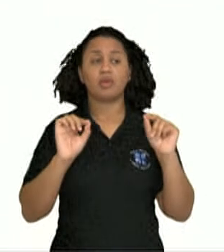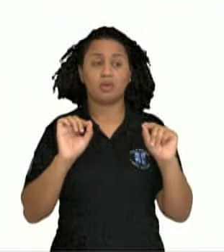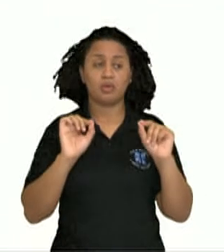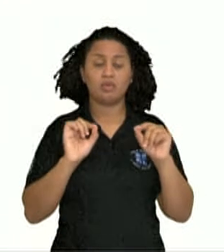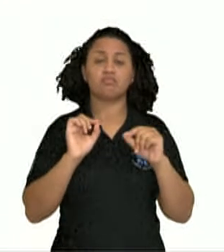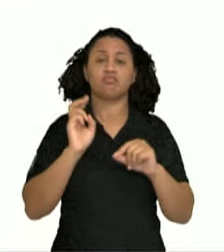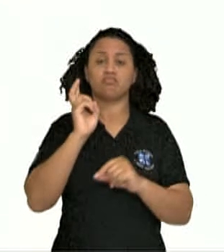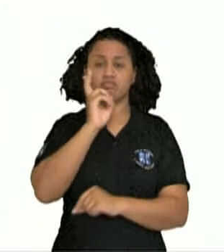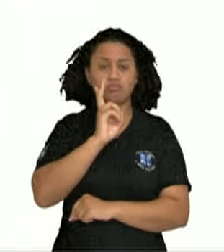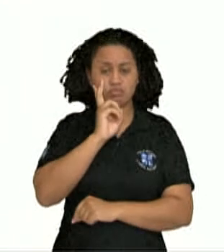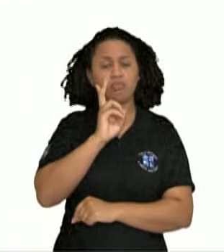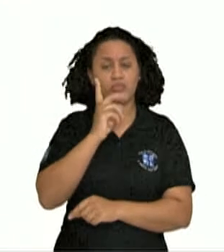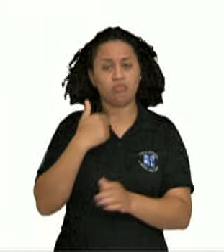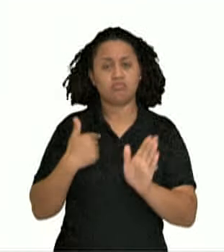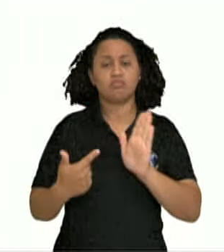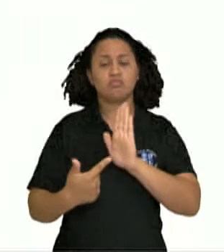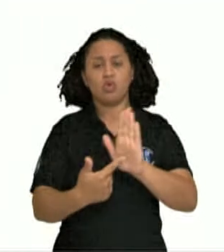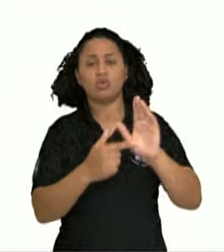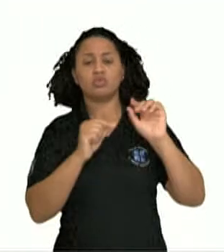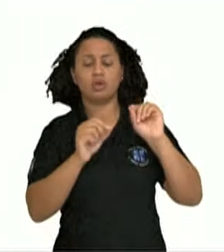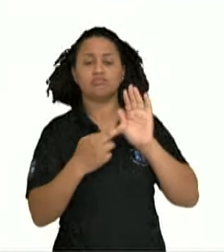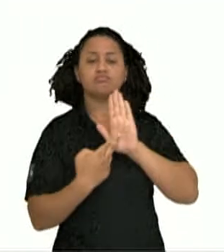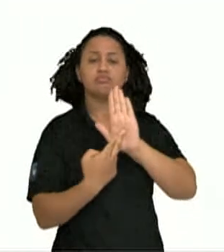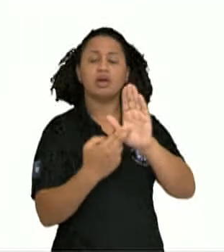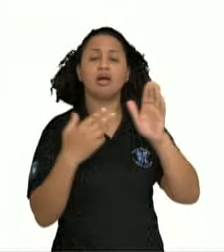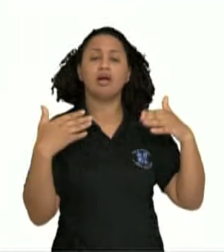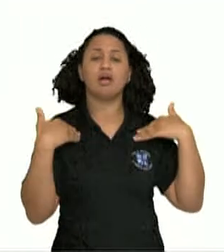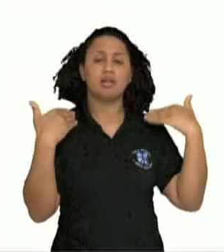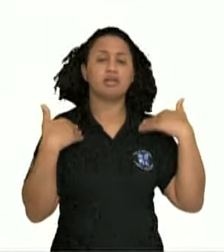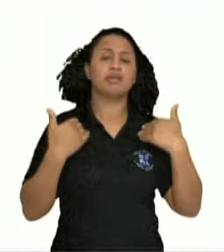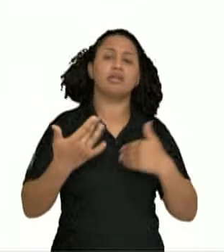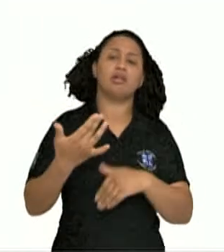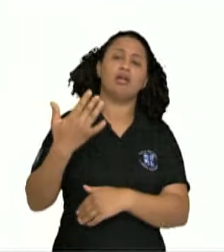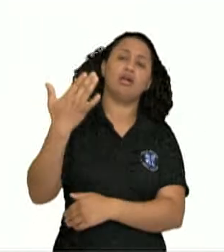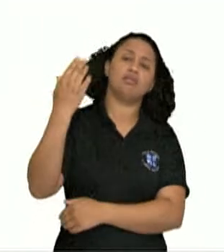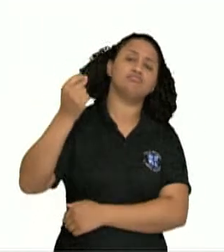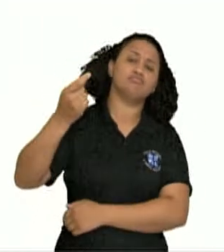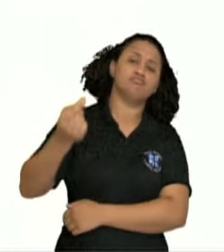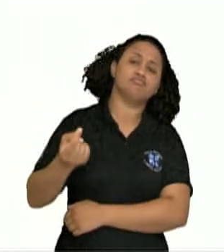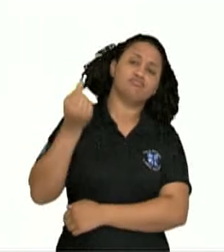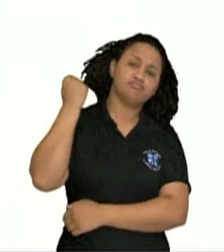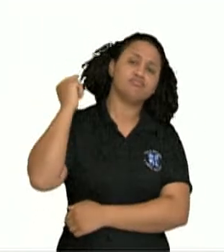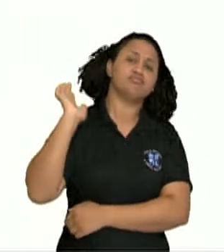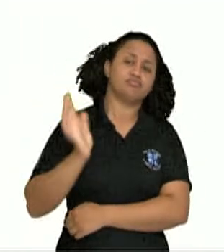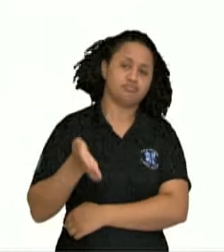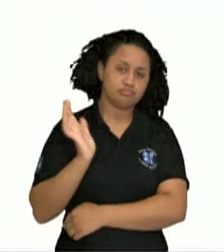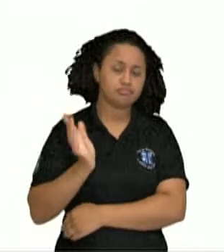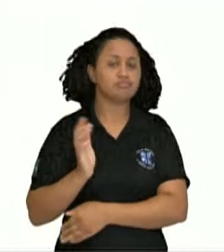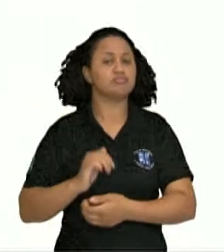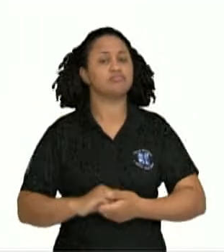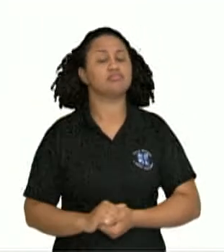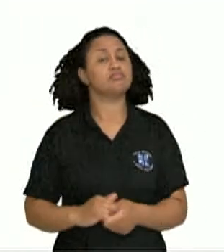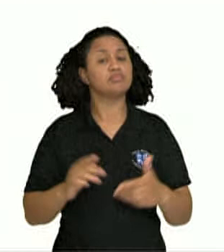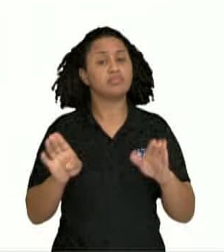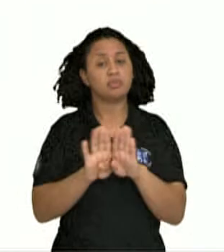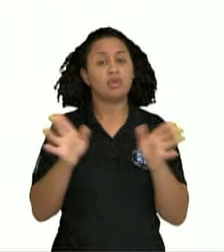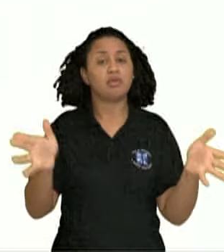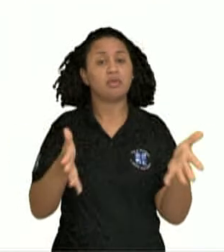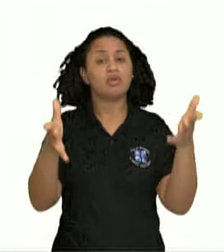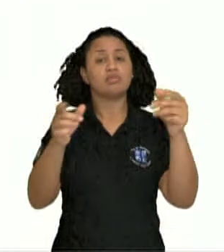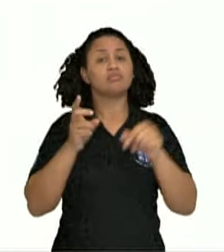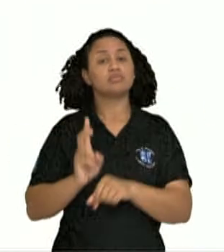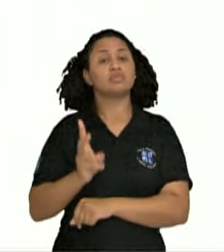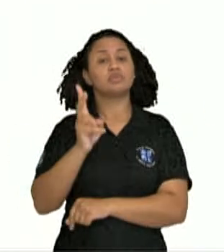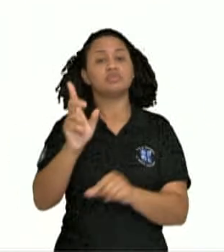sempre simbolizou, representou a alegria desde os tempos mais antigos, né? E la motivação para